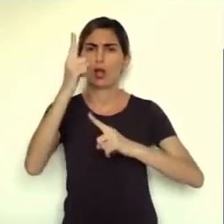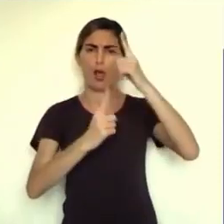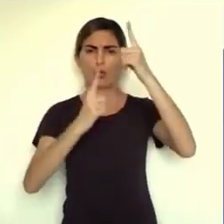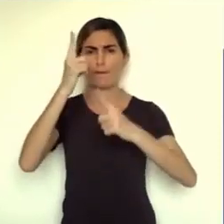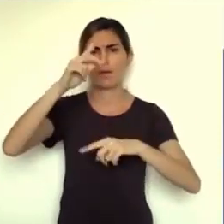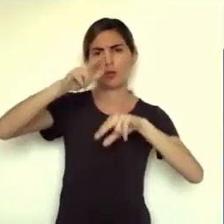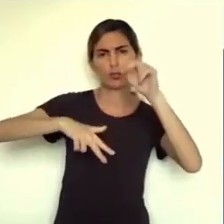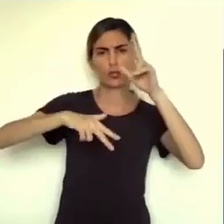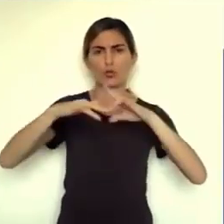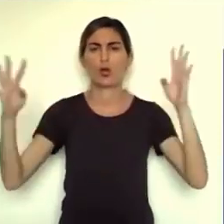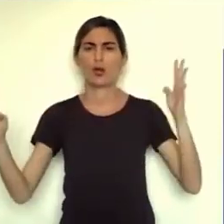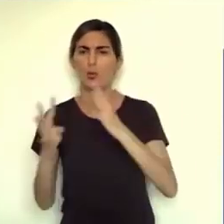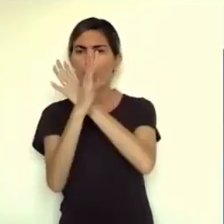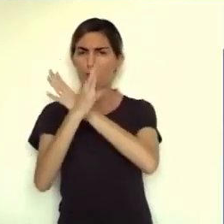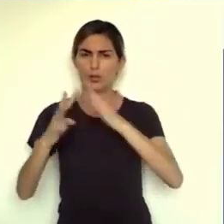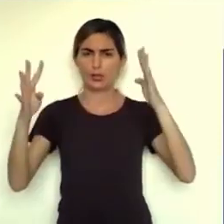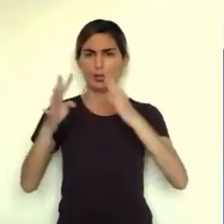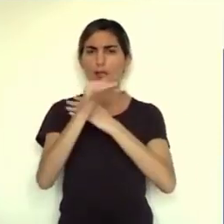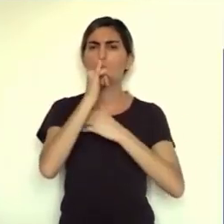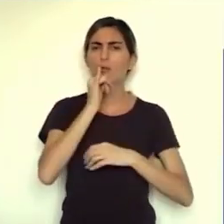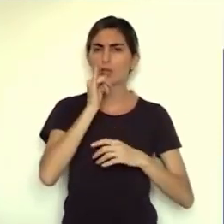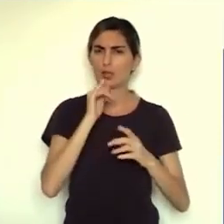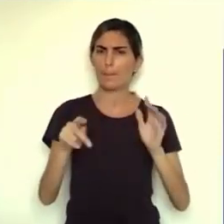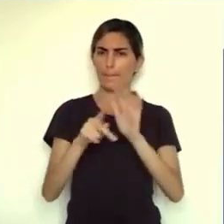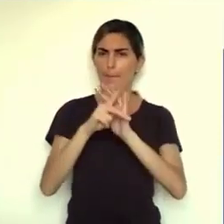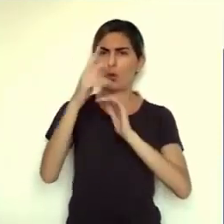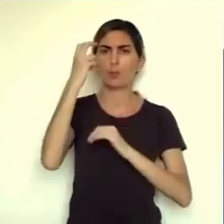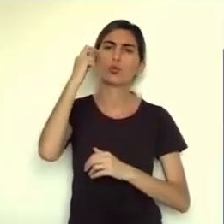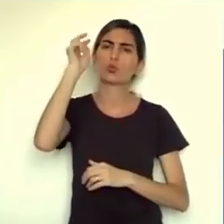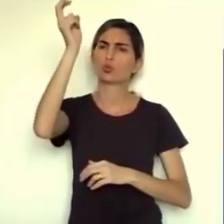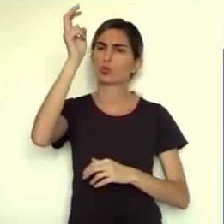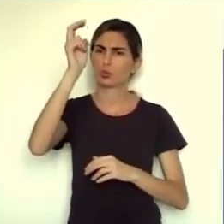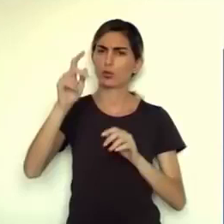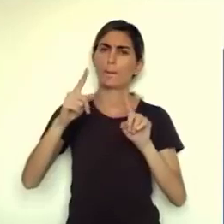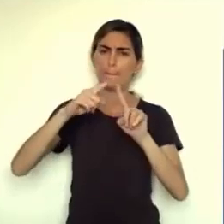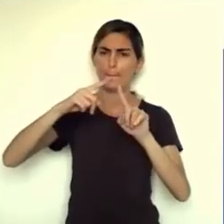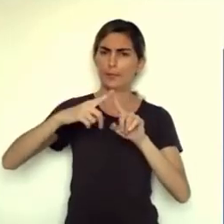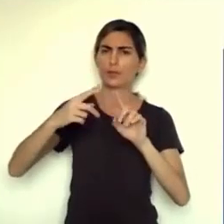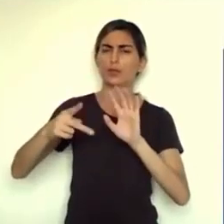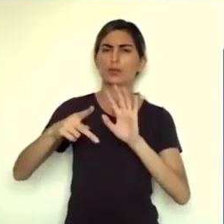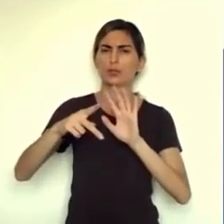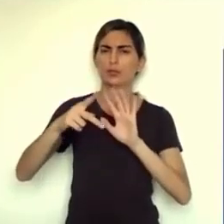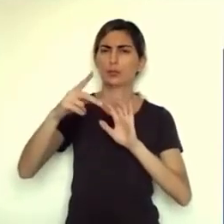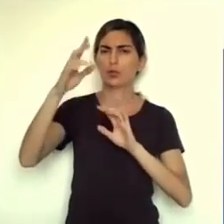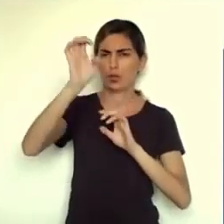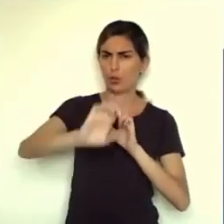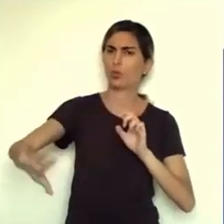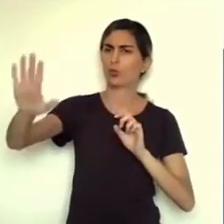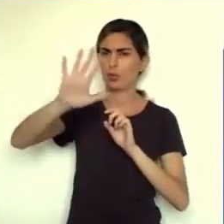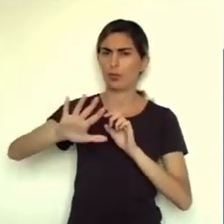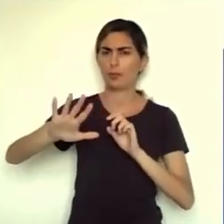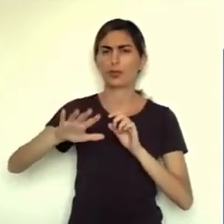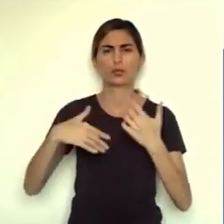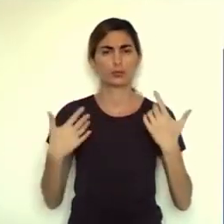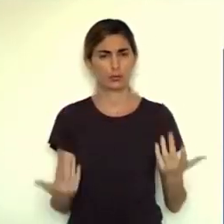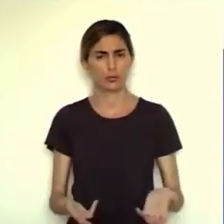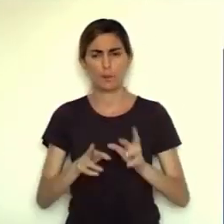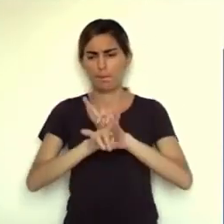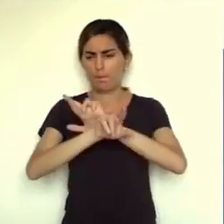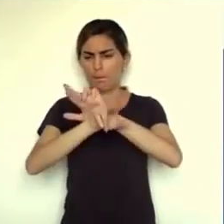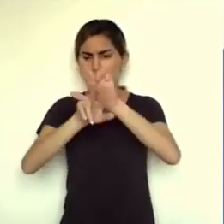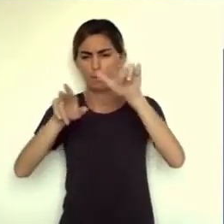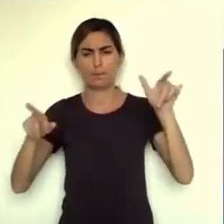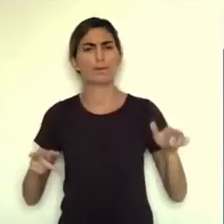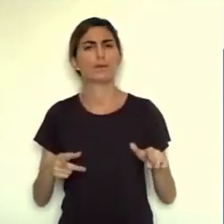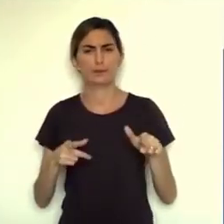culturais do Carnaval, do São João, a quadrilha, por exemplo, que é uma manifestação cultural típica de origem europeia. Enfim, a